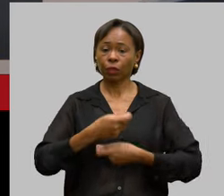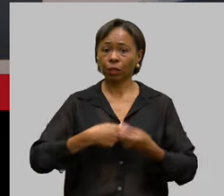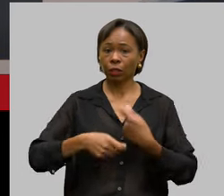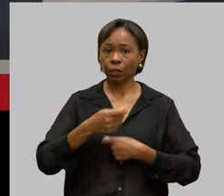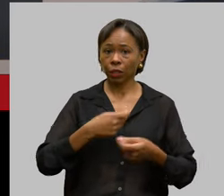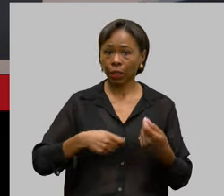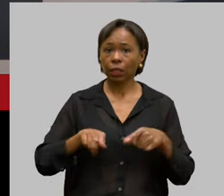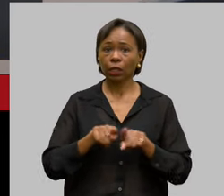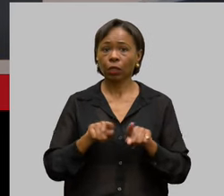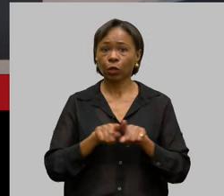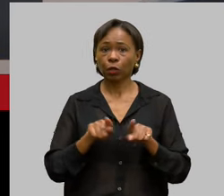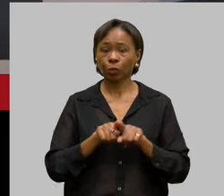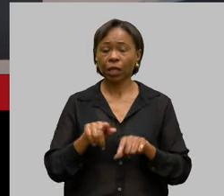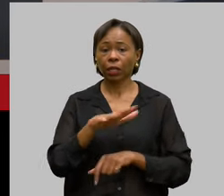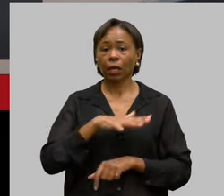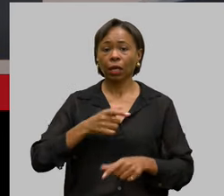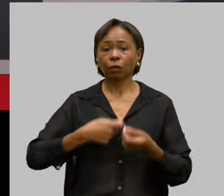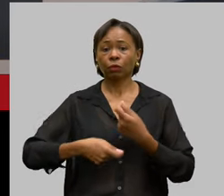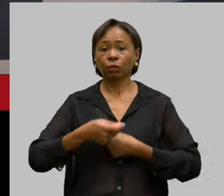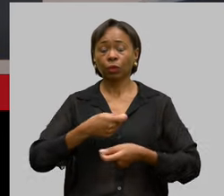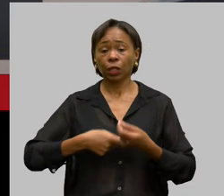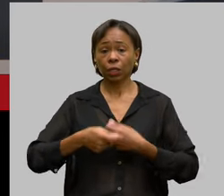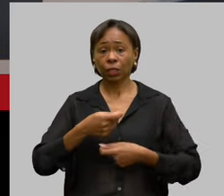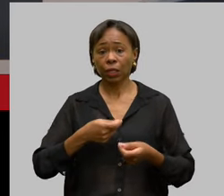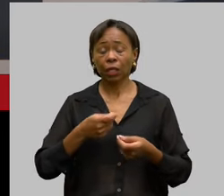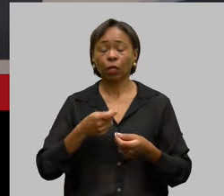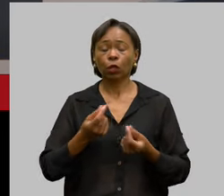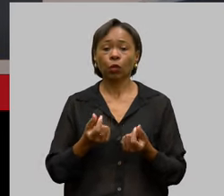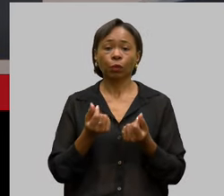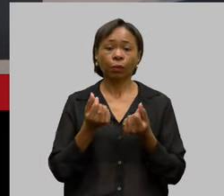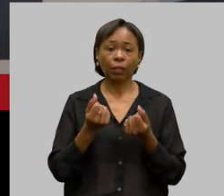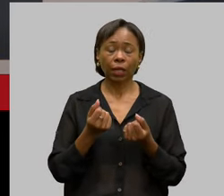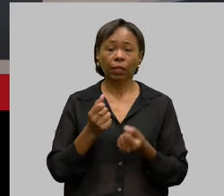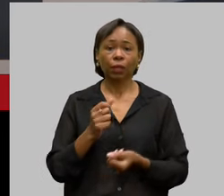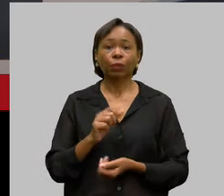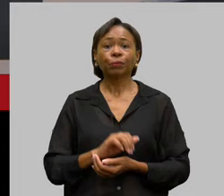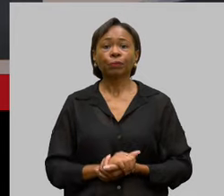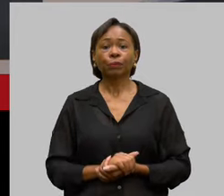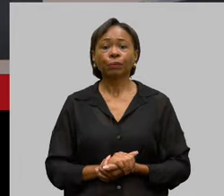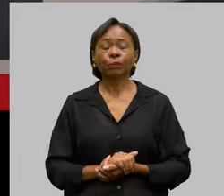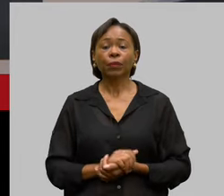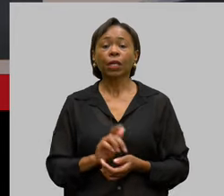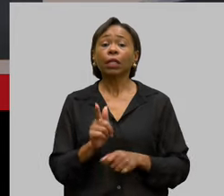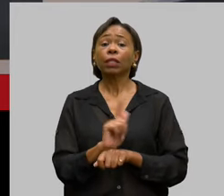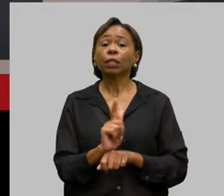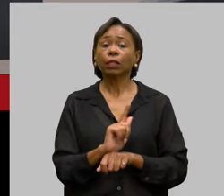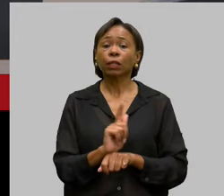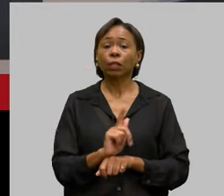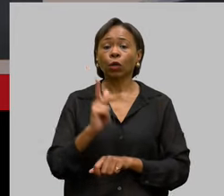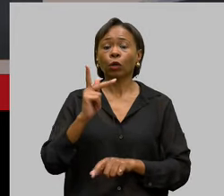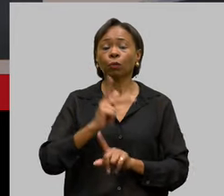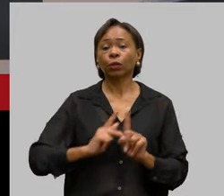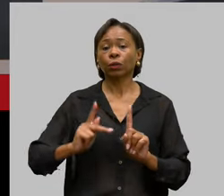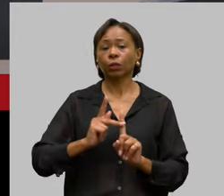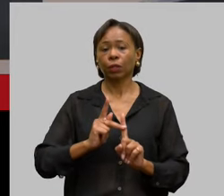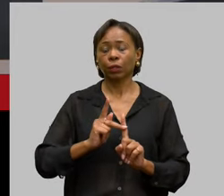capitais pela FIP CAF e em gestão da previdência complementar pelo